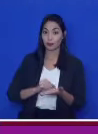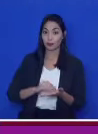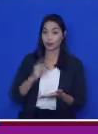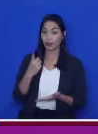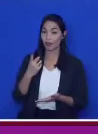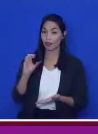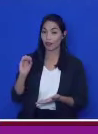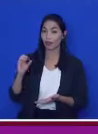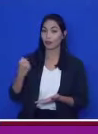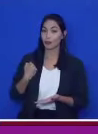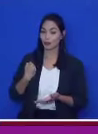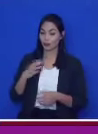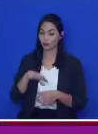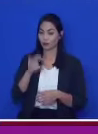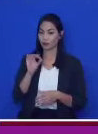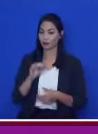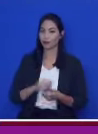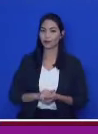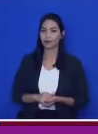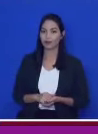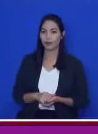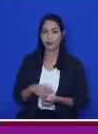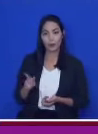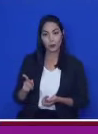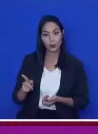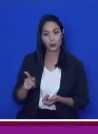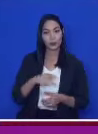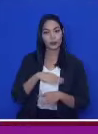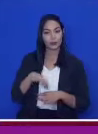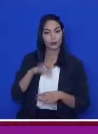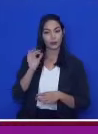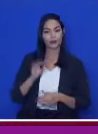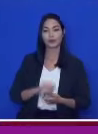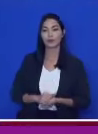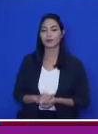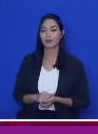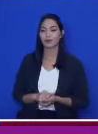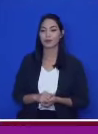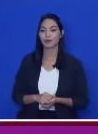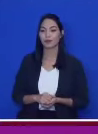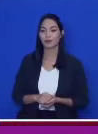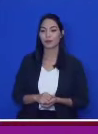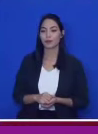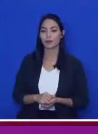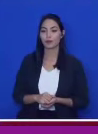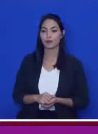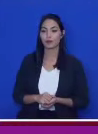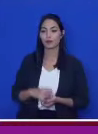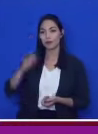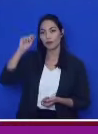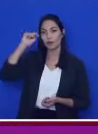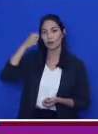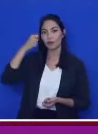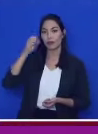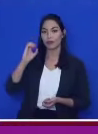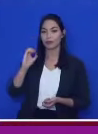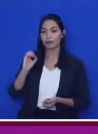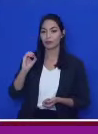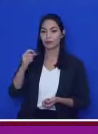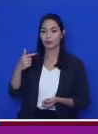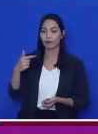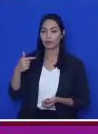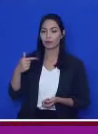faltam 10 números. Você ainda tem chances, vamos seguir sorteando. Mais uma bola saindo do Globo, preta